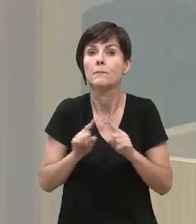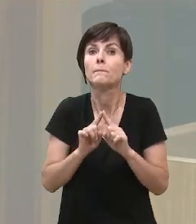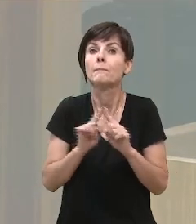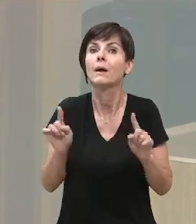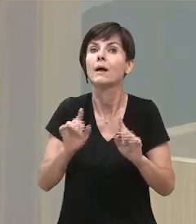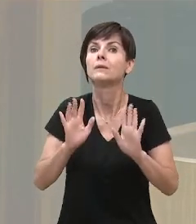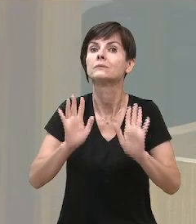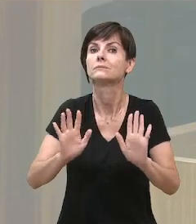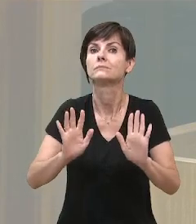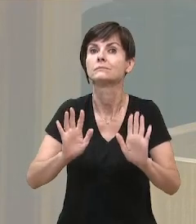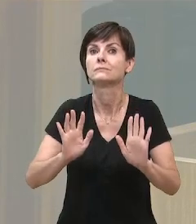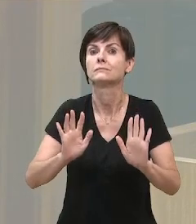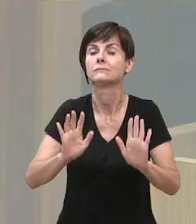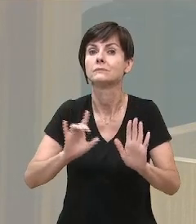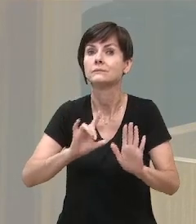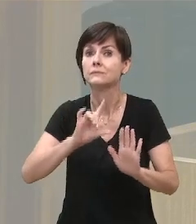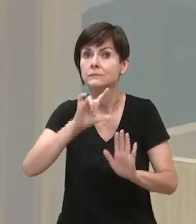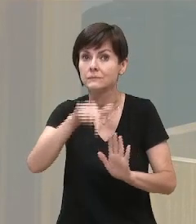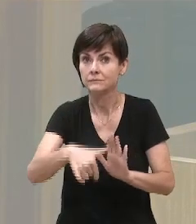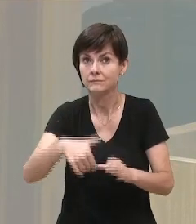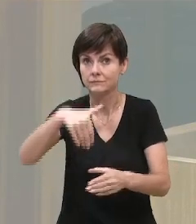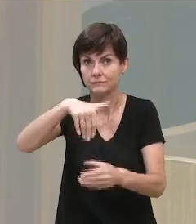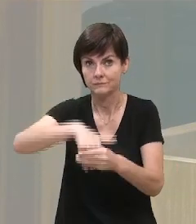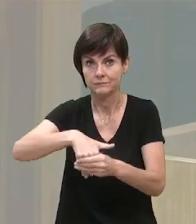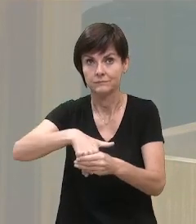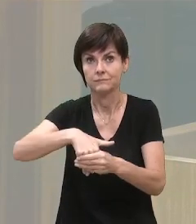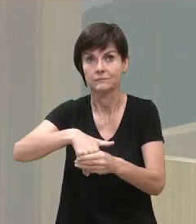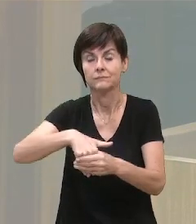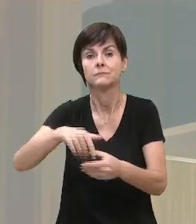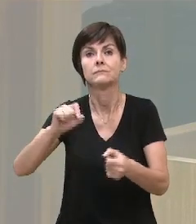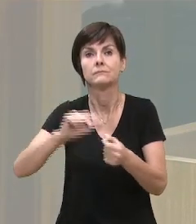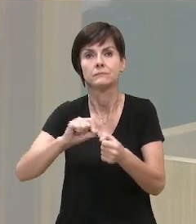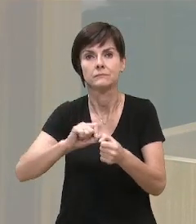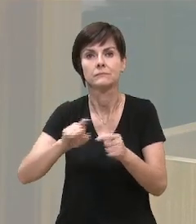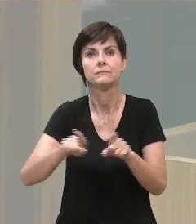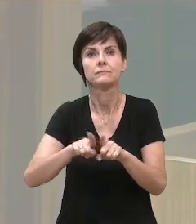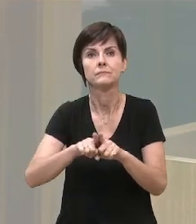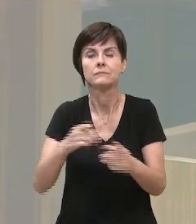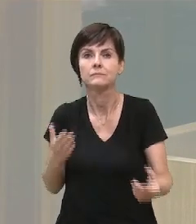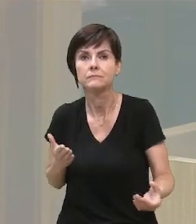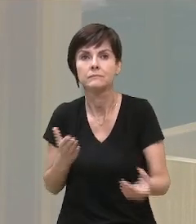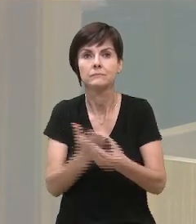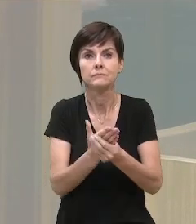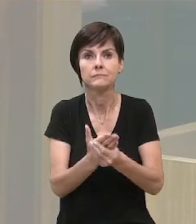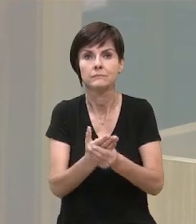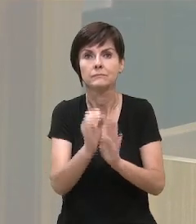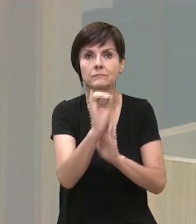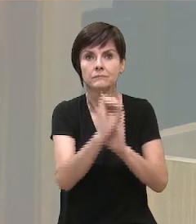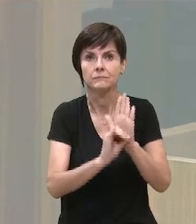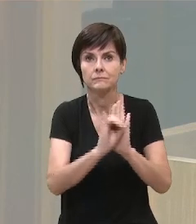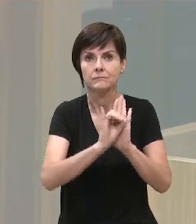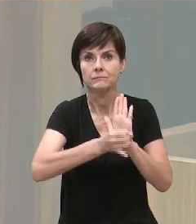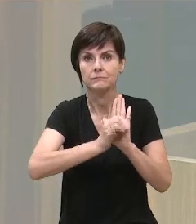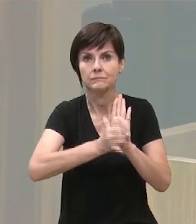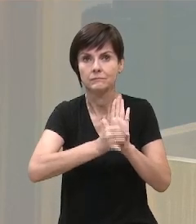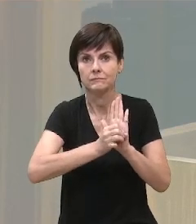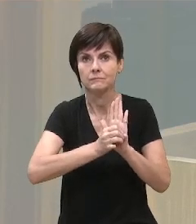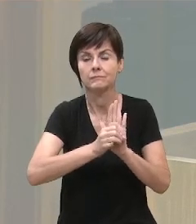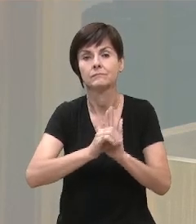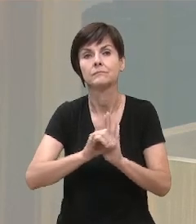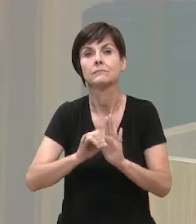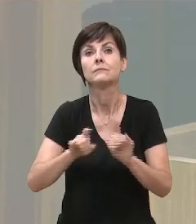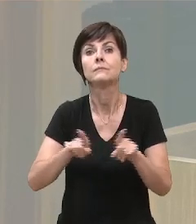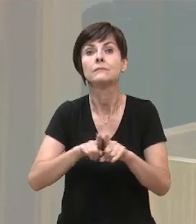Agora, após isso, será feito então este processo de licitação encaminhado à CELIC.